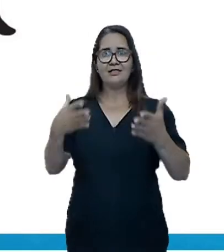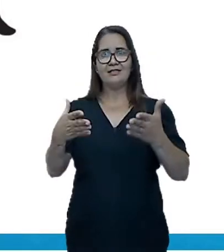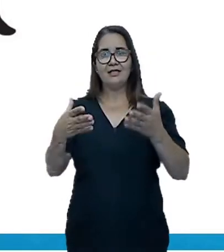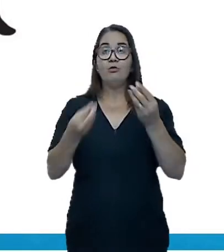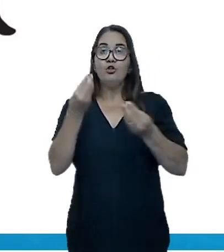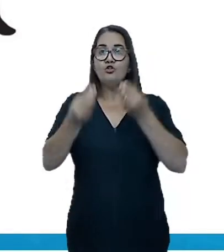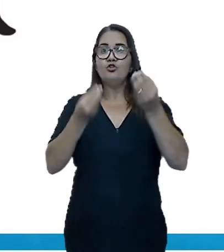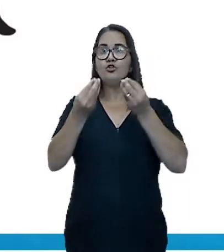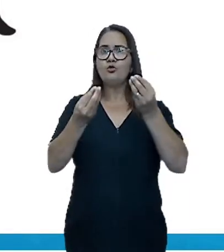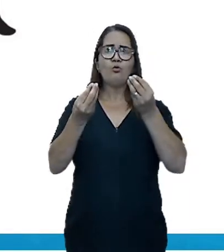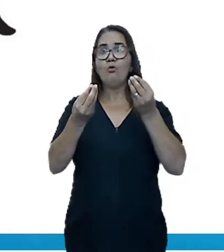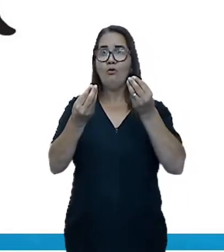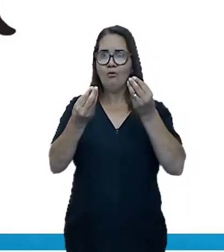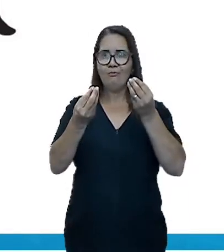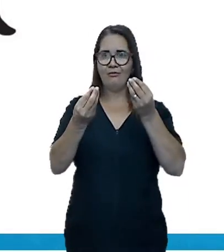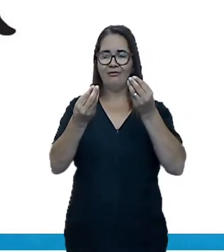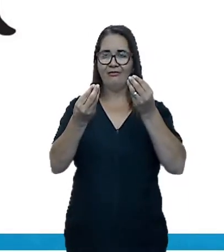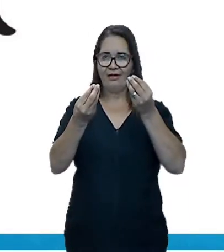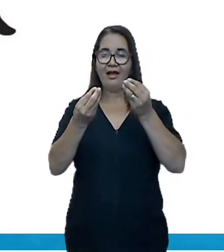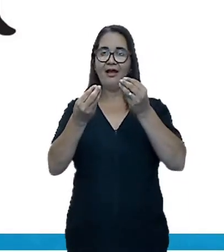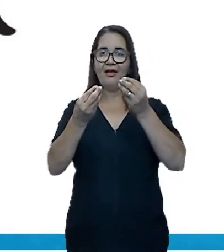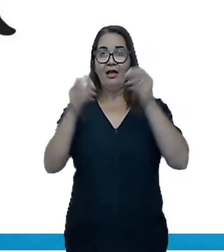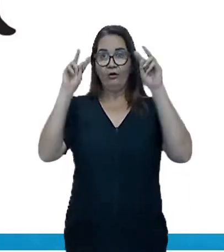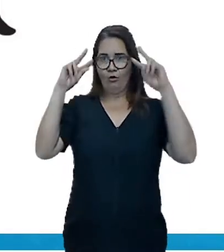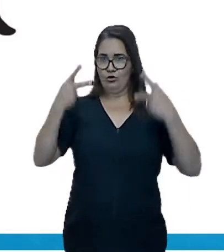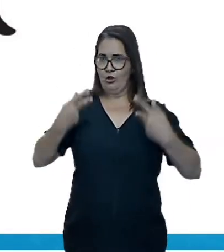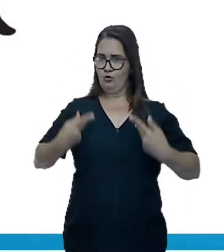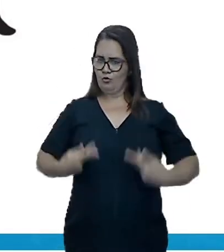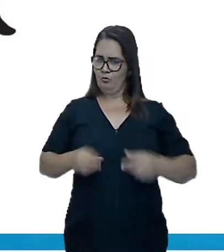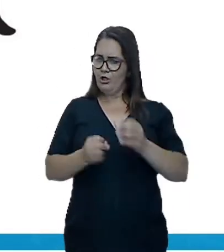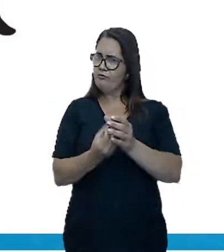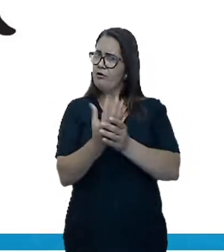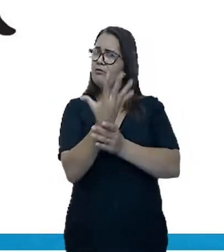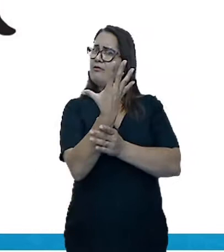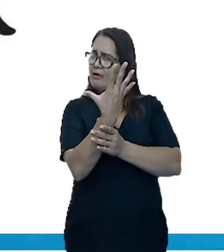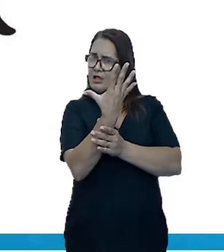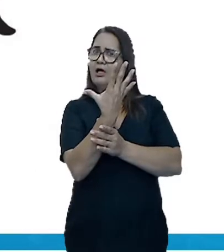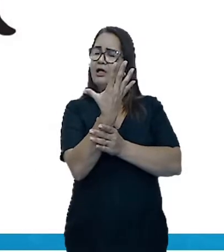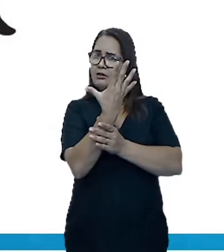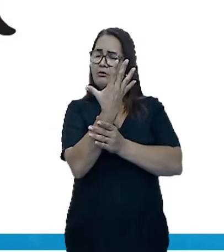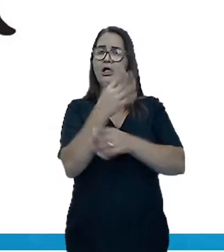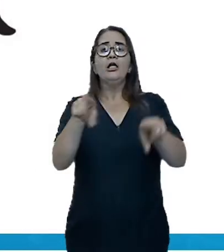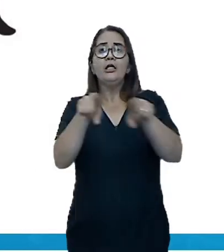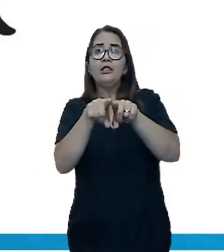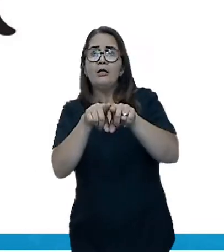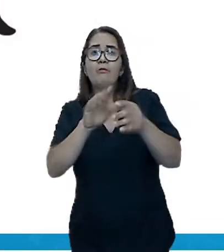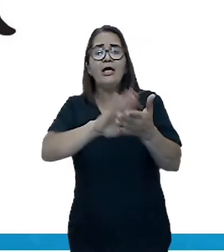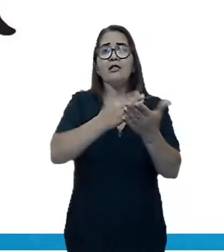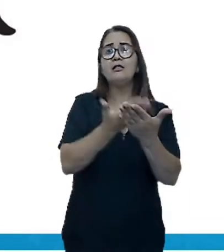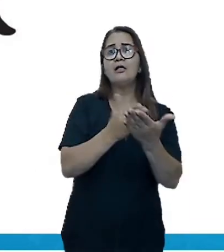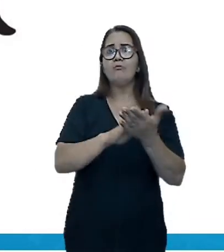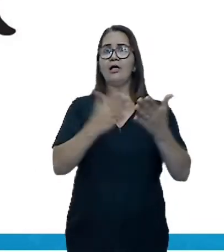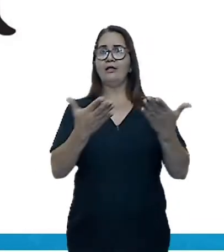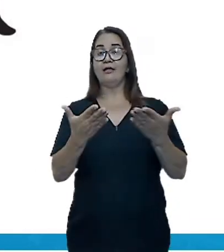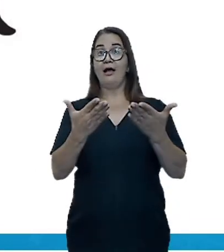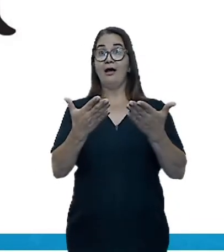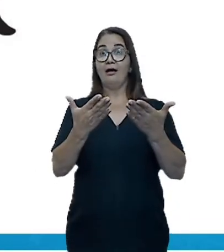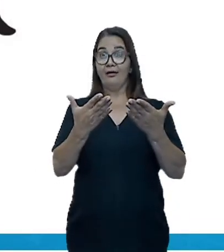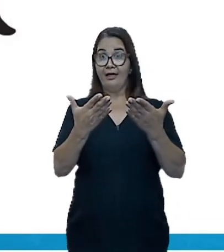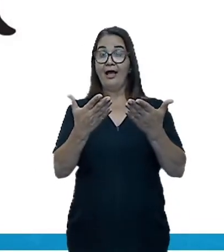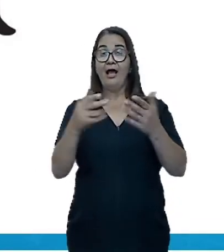abordagem multidisciplinar para interpretar dados que podem ter mais de 200 mil anos, como eu